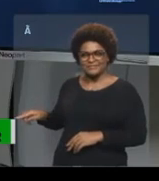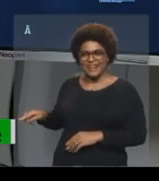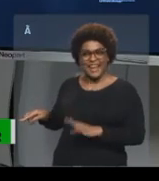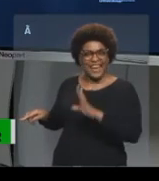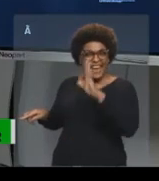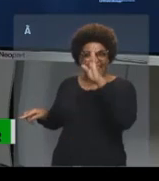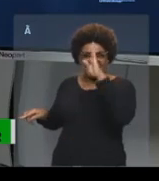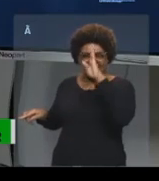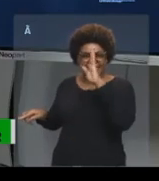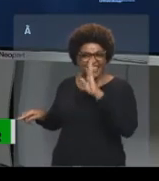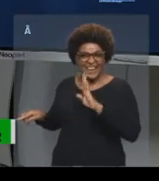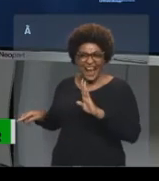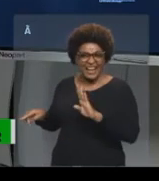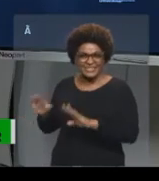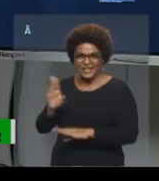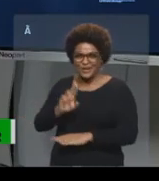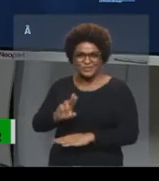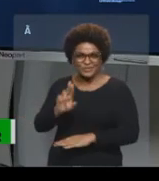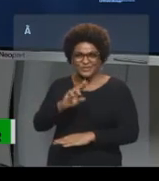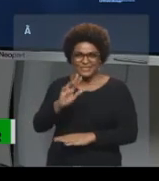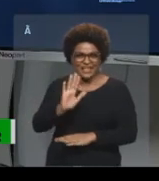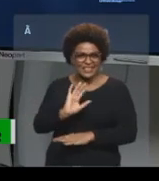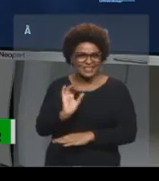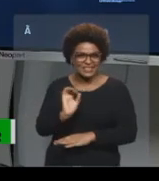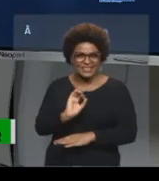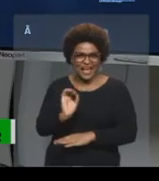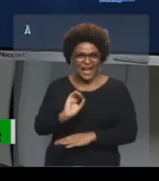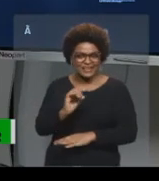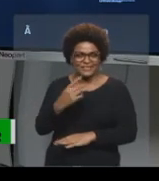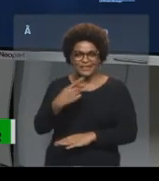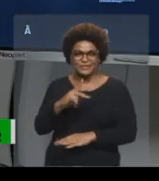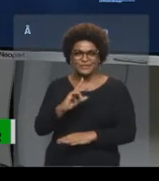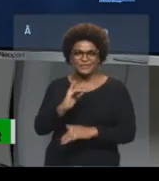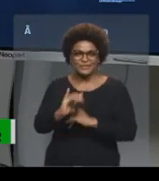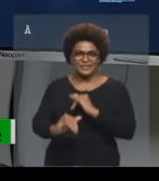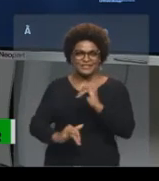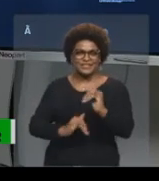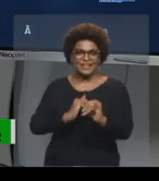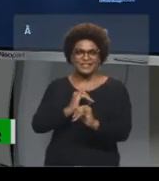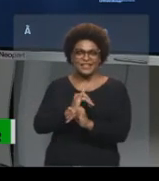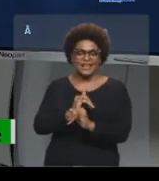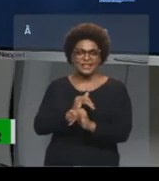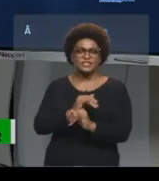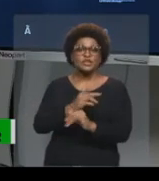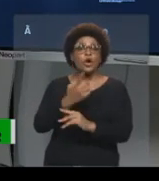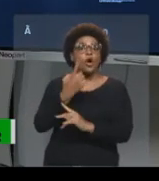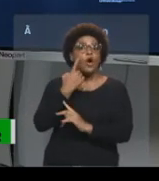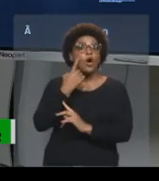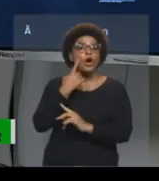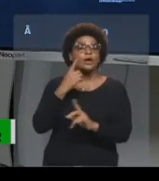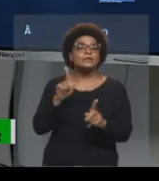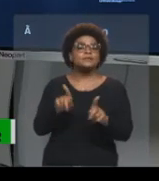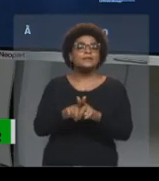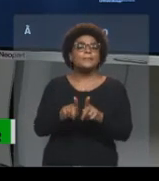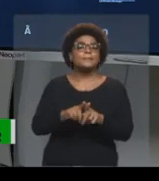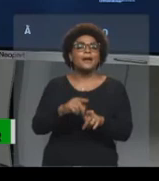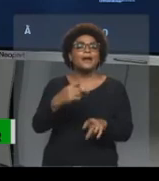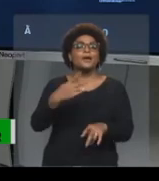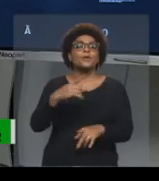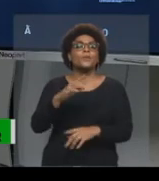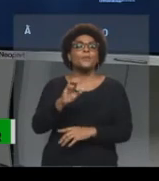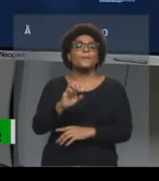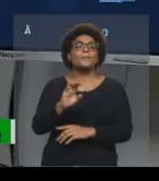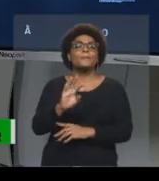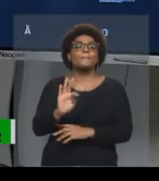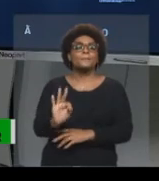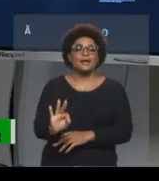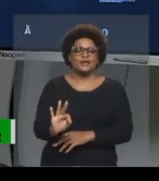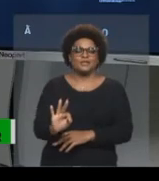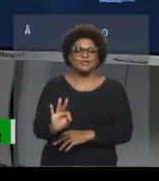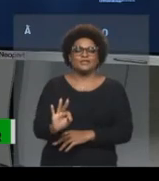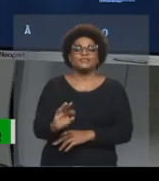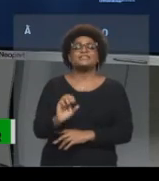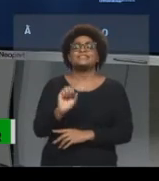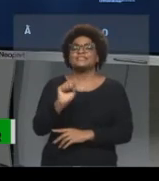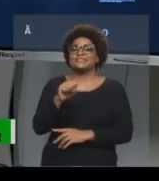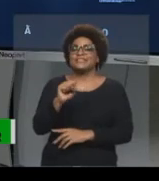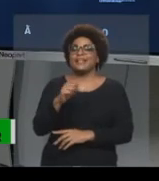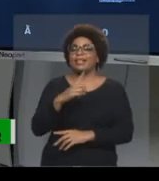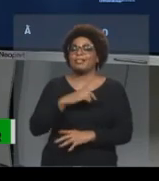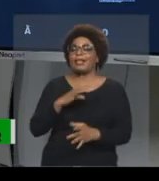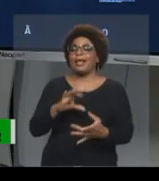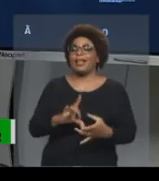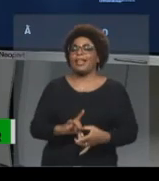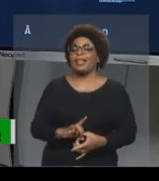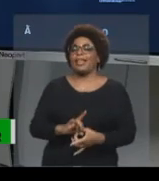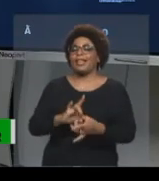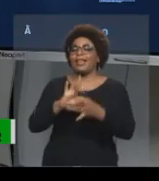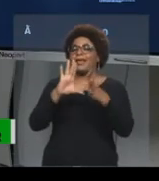os dados da sua internet. Você pode consultar também o seu PET, o plano de estudo tutorado, que está